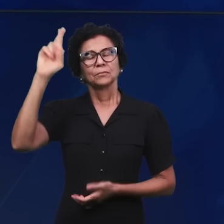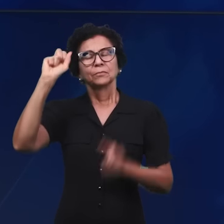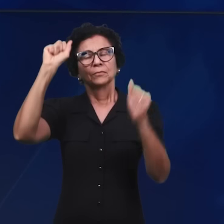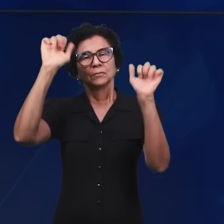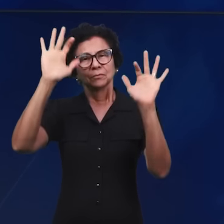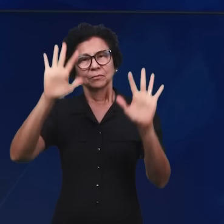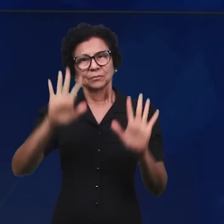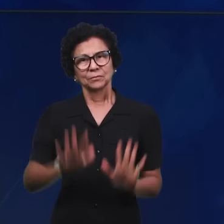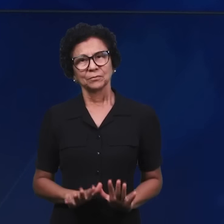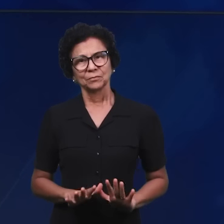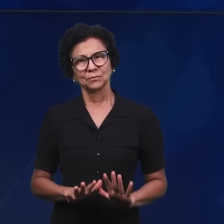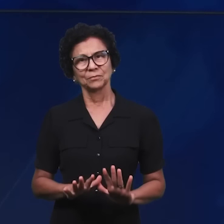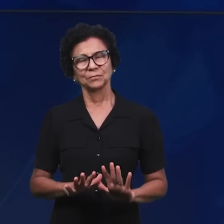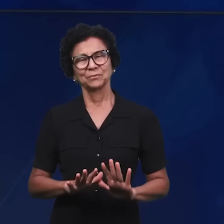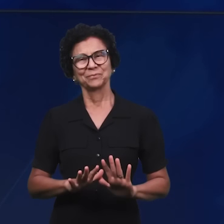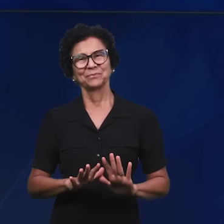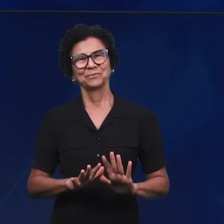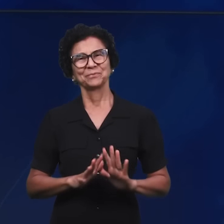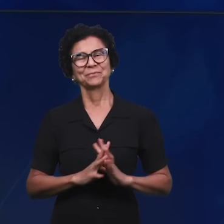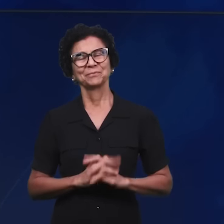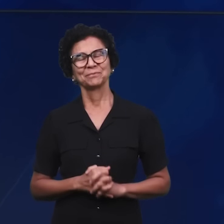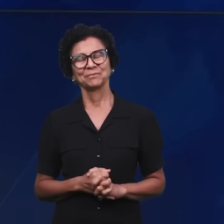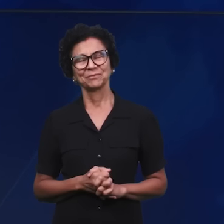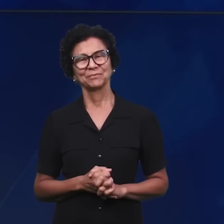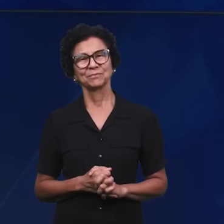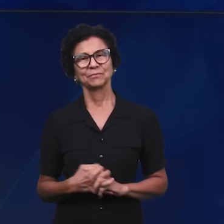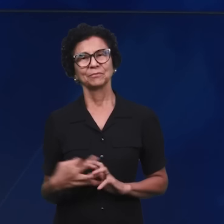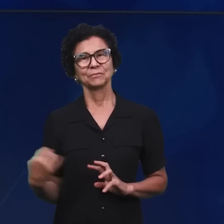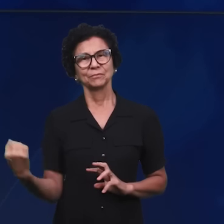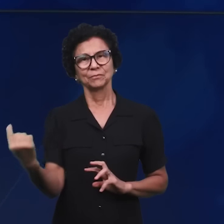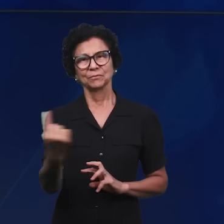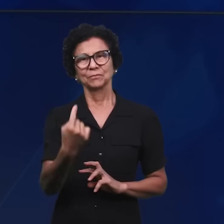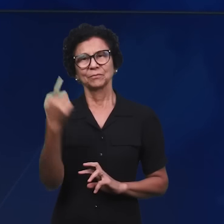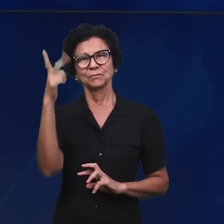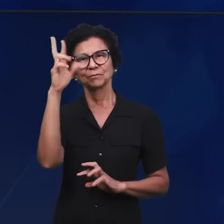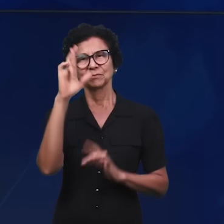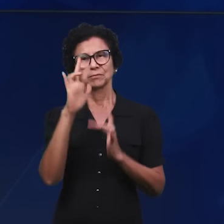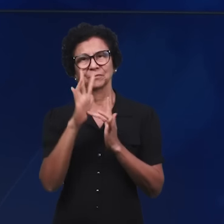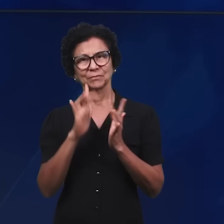vos abençoe pela sua palavra, que todos permaneçam na